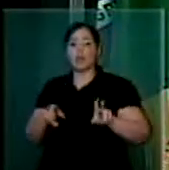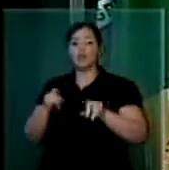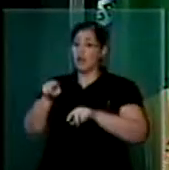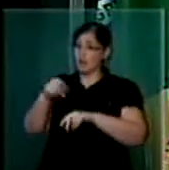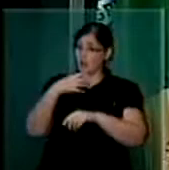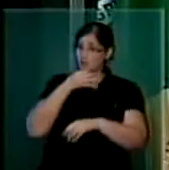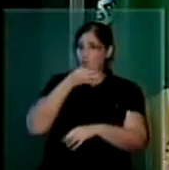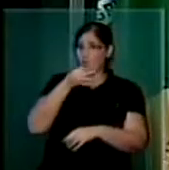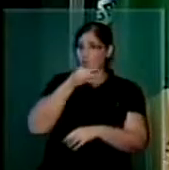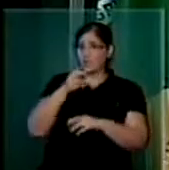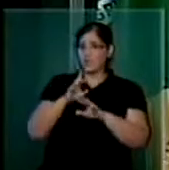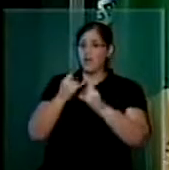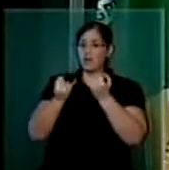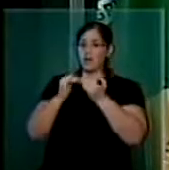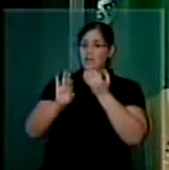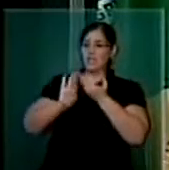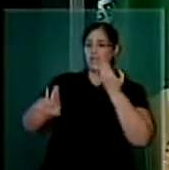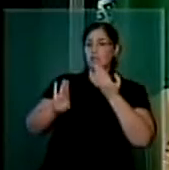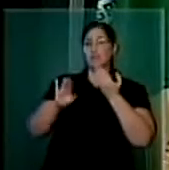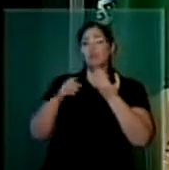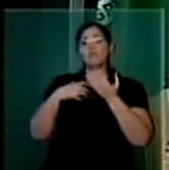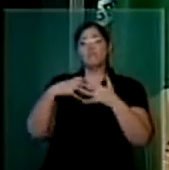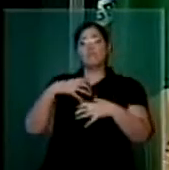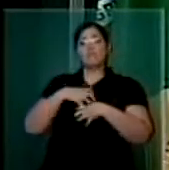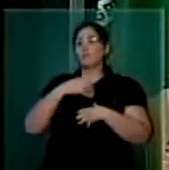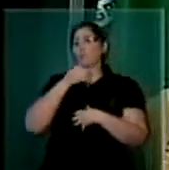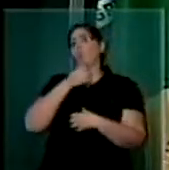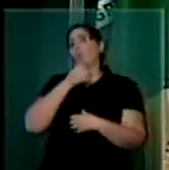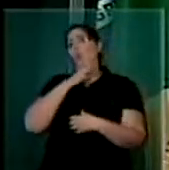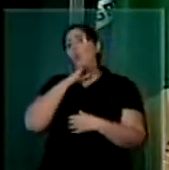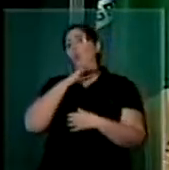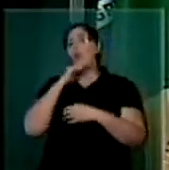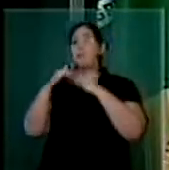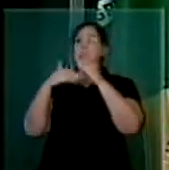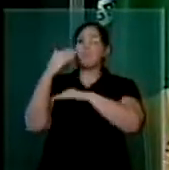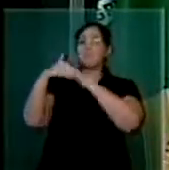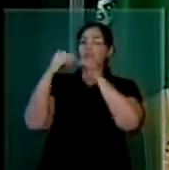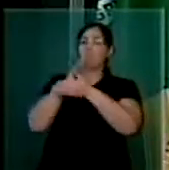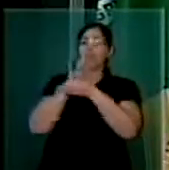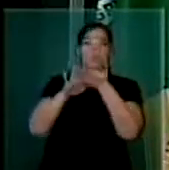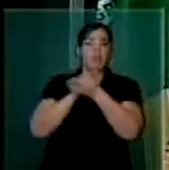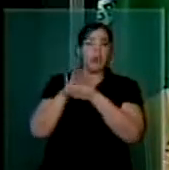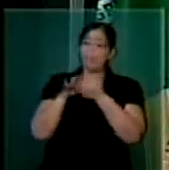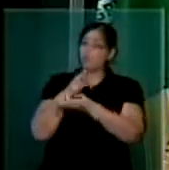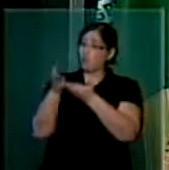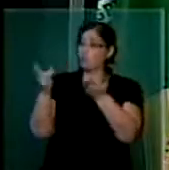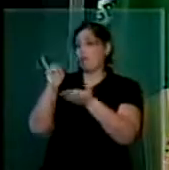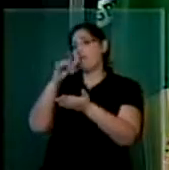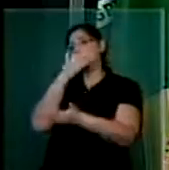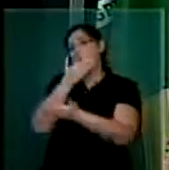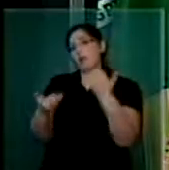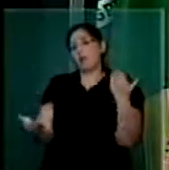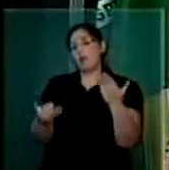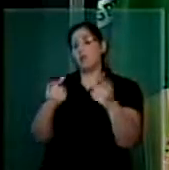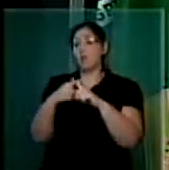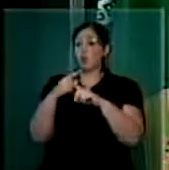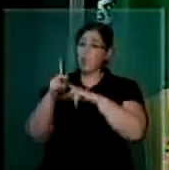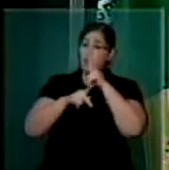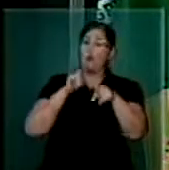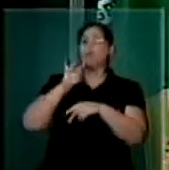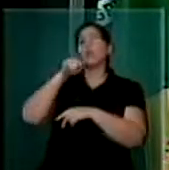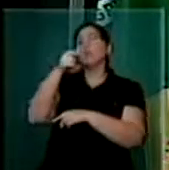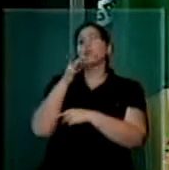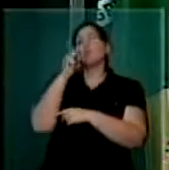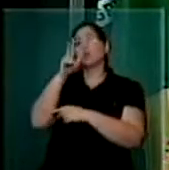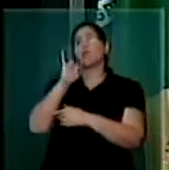postura reativa, lamentavelmente, o país não cresce, não avança e vocês vão perder, porque o povo vai cobrar